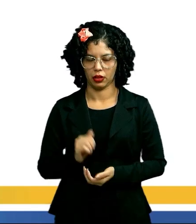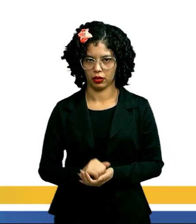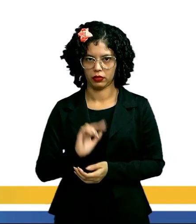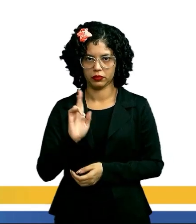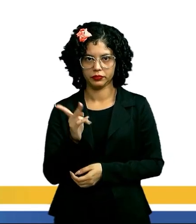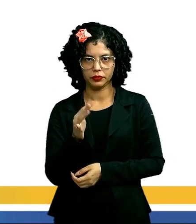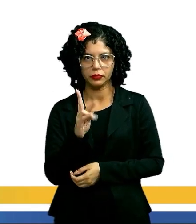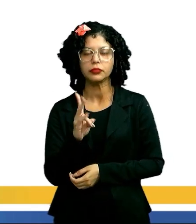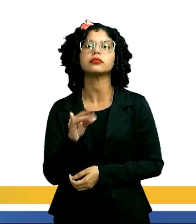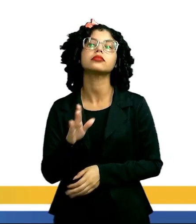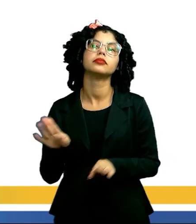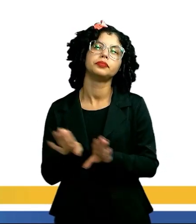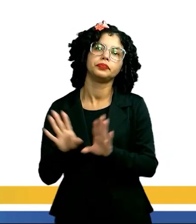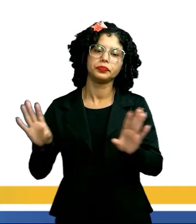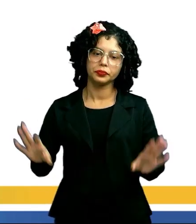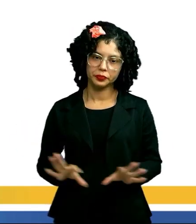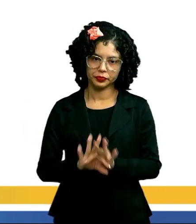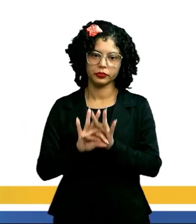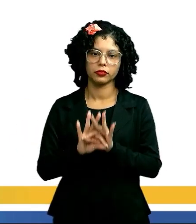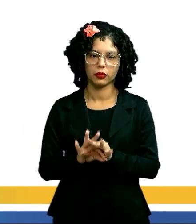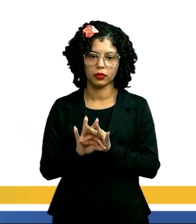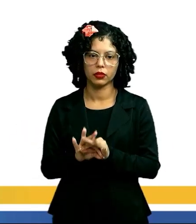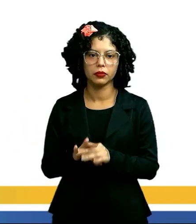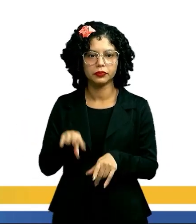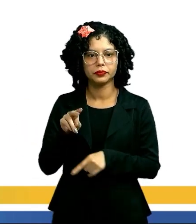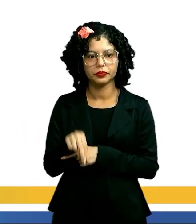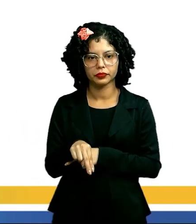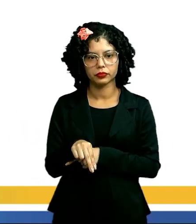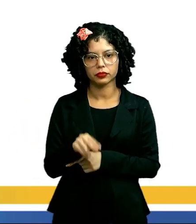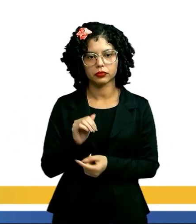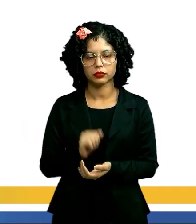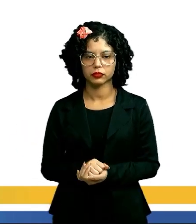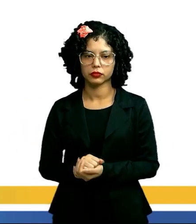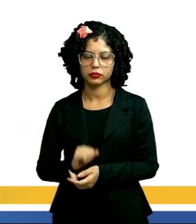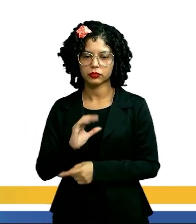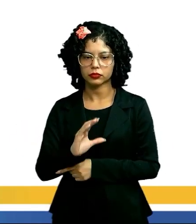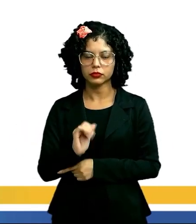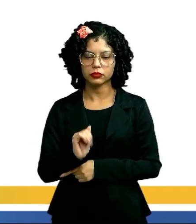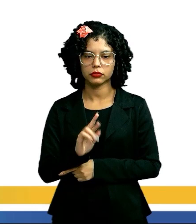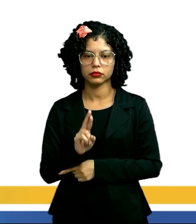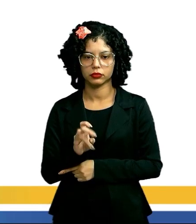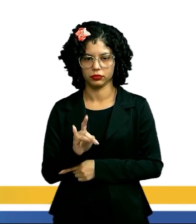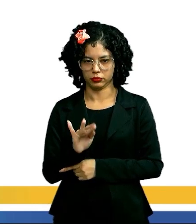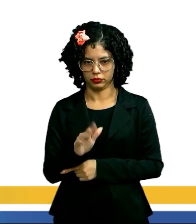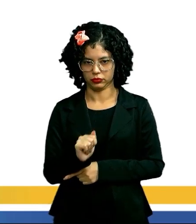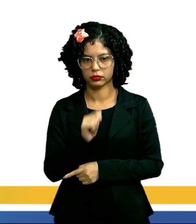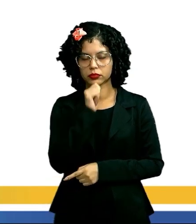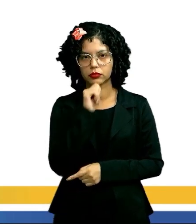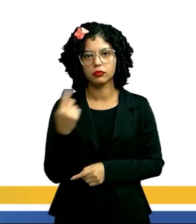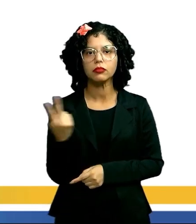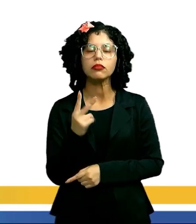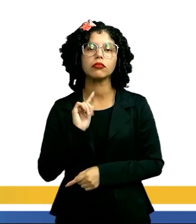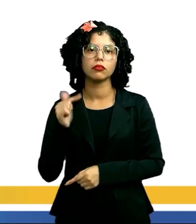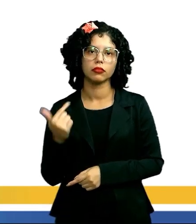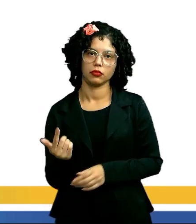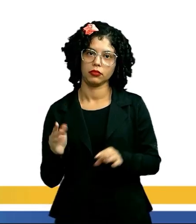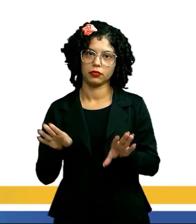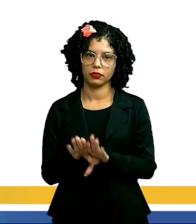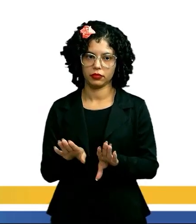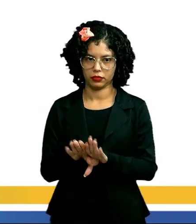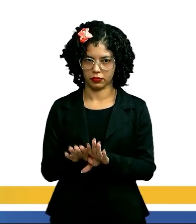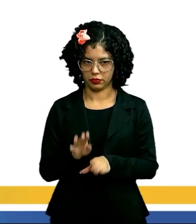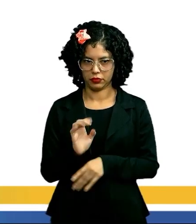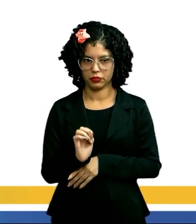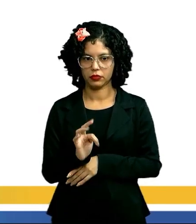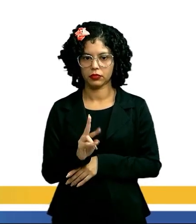hidrogênios ligados ao nitrogênio. Então, vou ter o nitrogênio ligado à carbonila e a outros 2 carbonos ali,